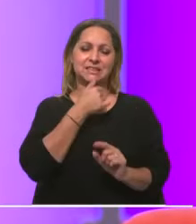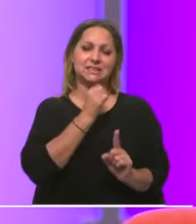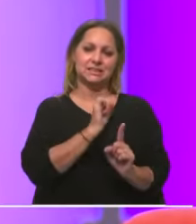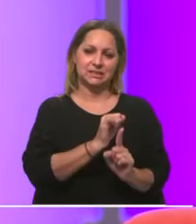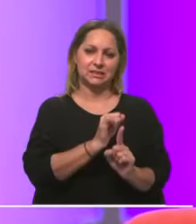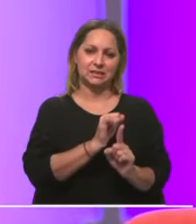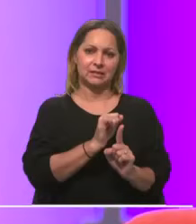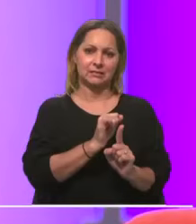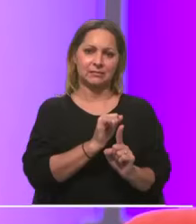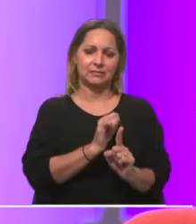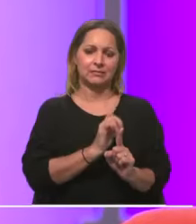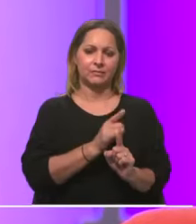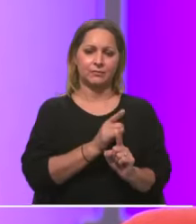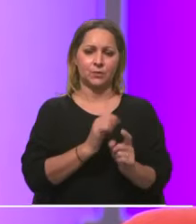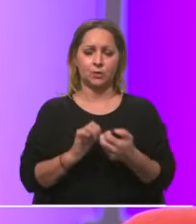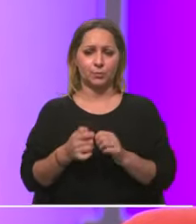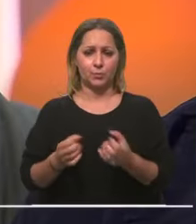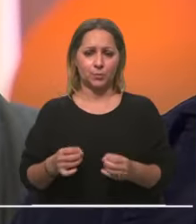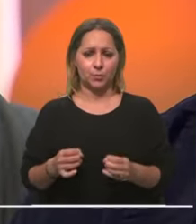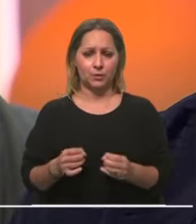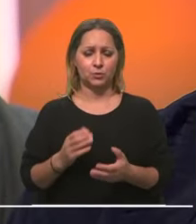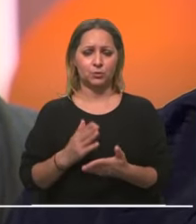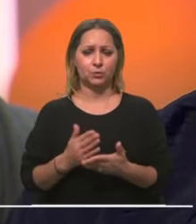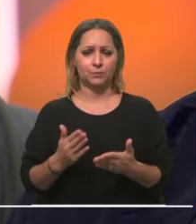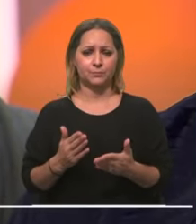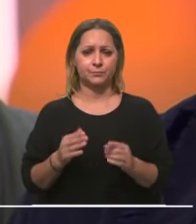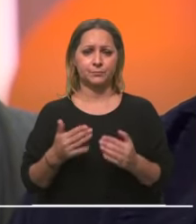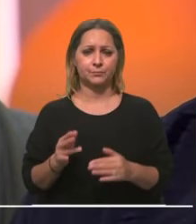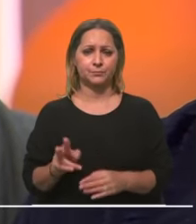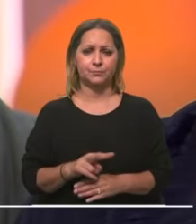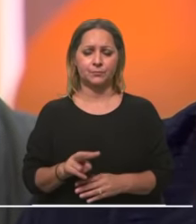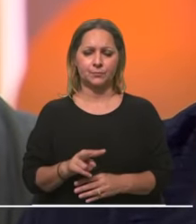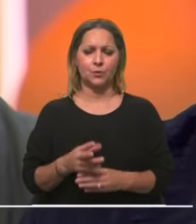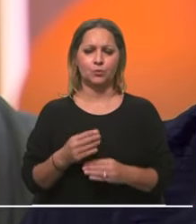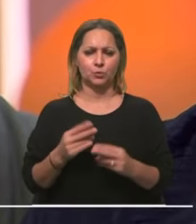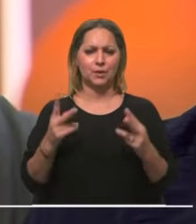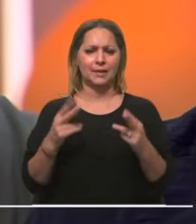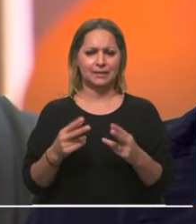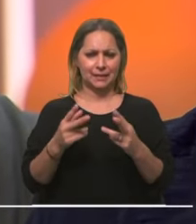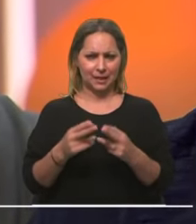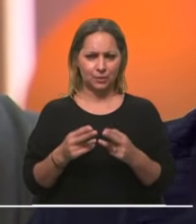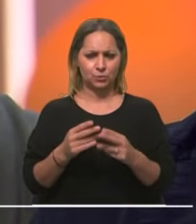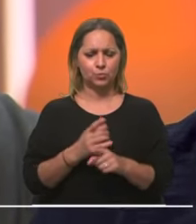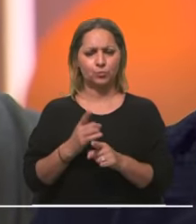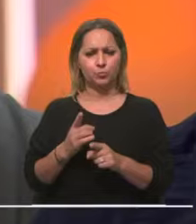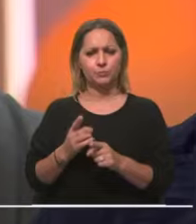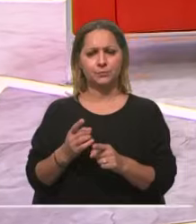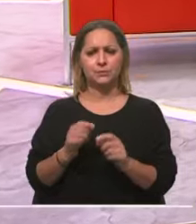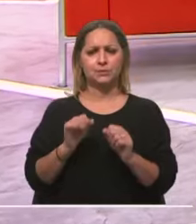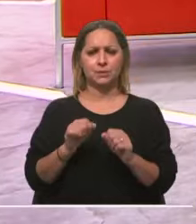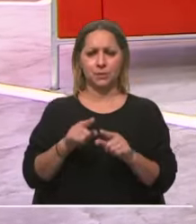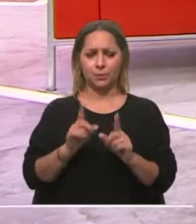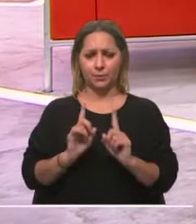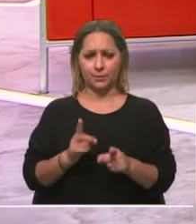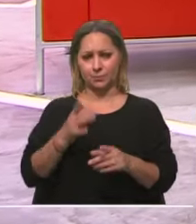o género que isso não tem problema nenhum é só Malta mas vocês foram muito criticados até ao início não foi